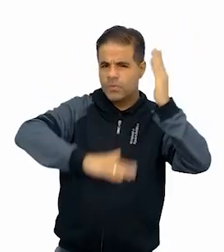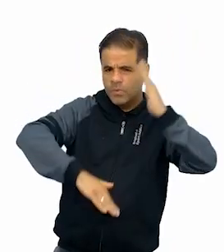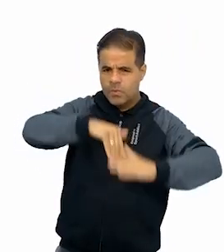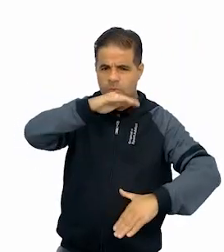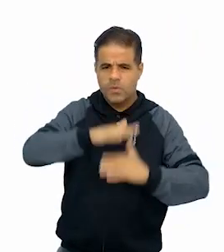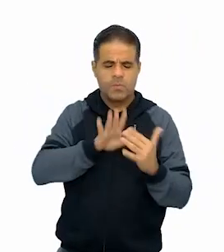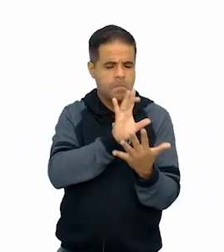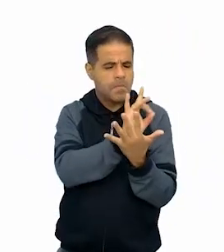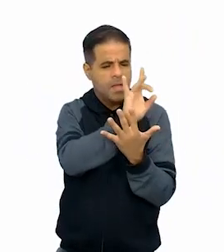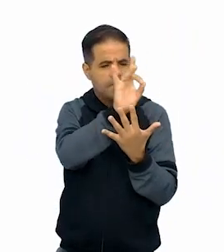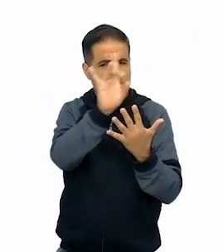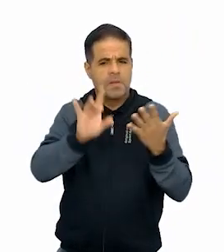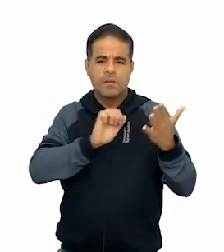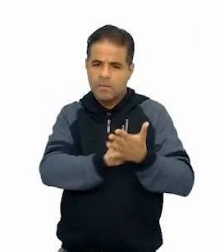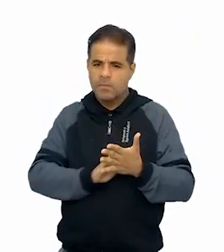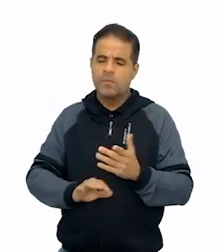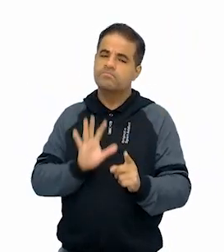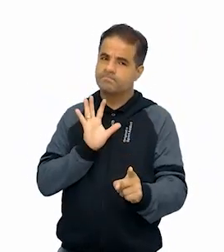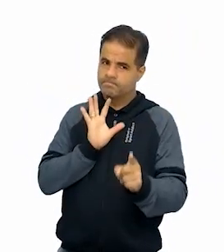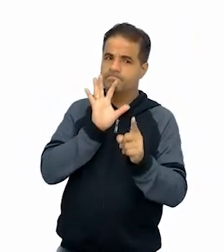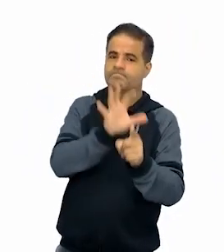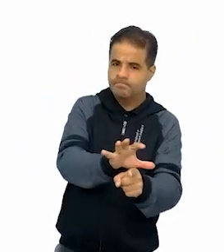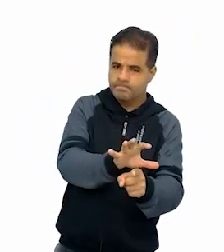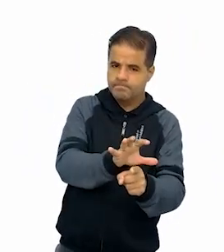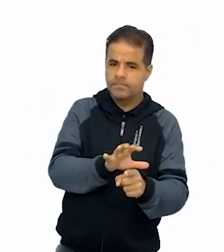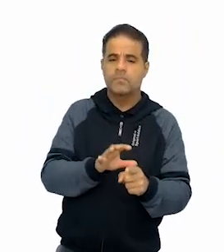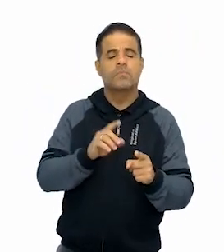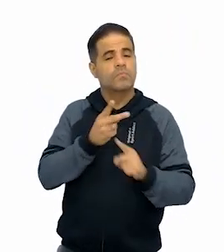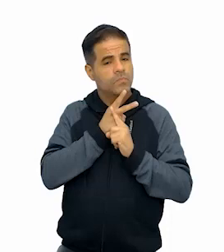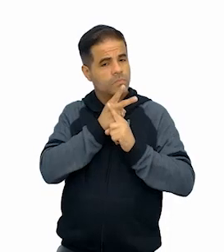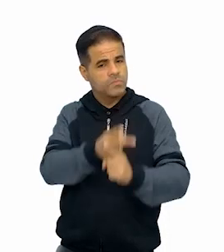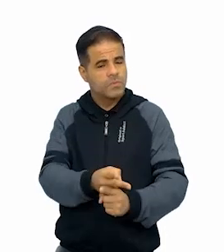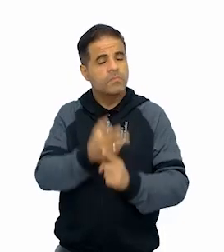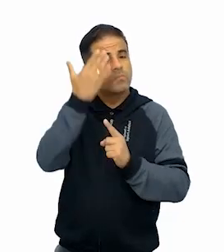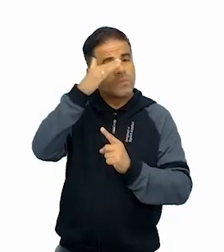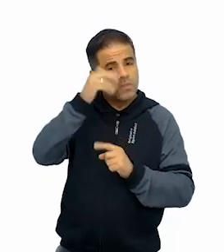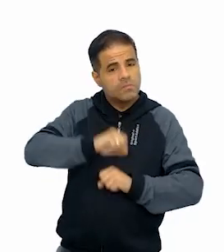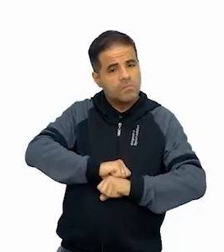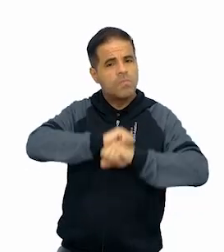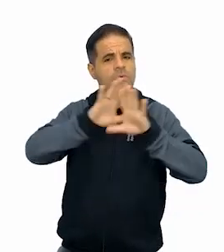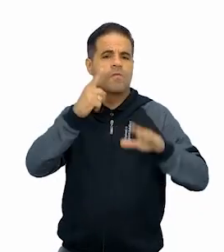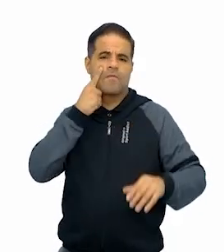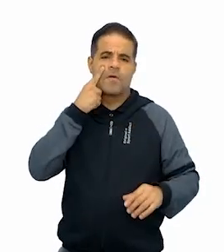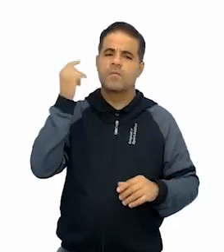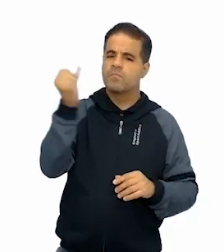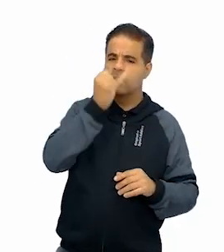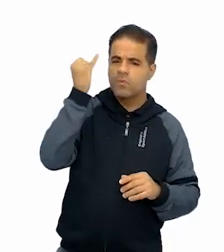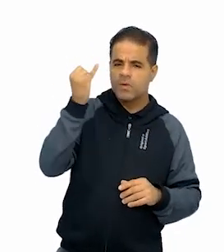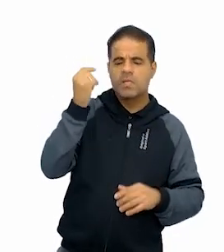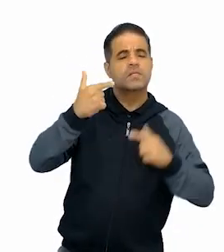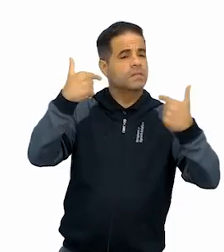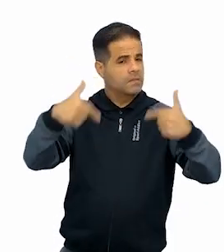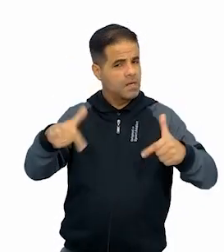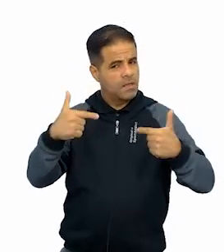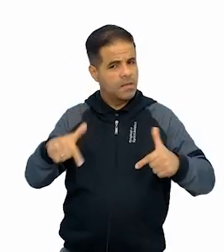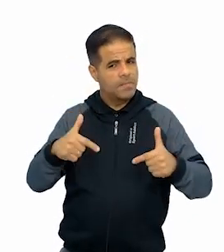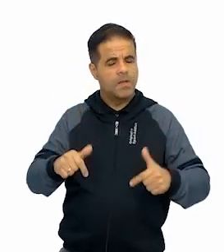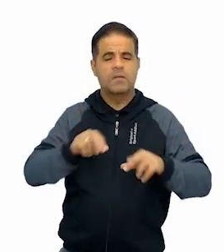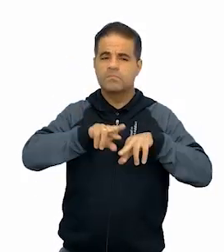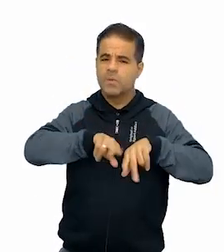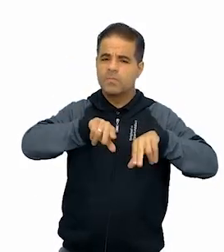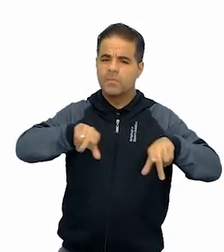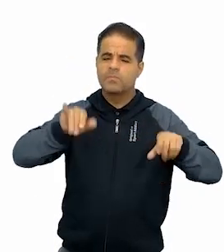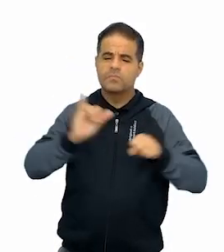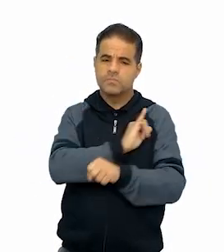cada atividade implicava. E, por fim, buscamos compreender a importância de trabalharmos com